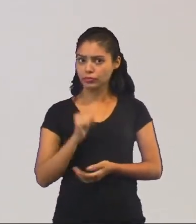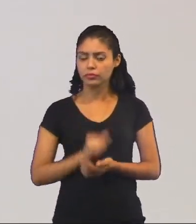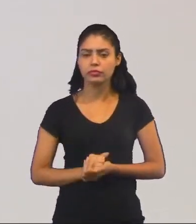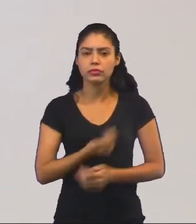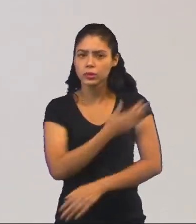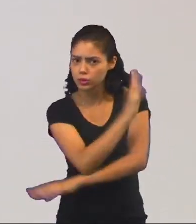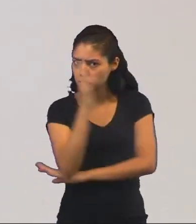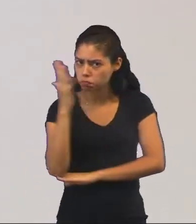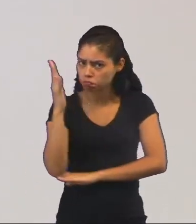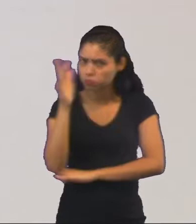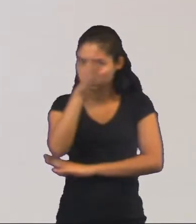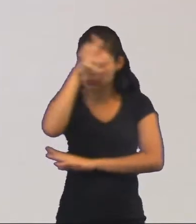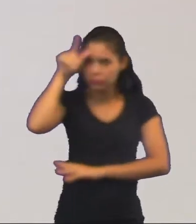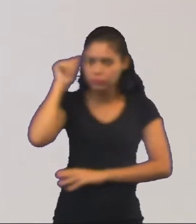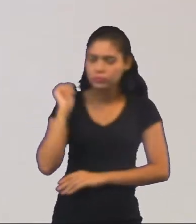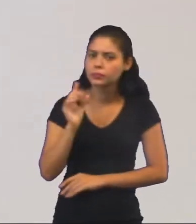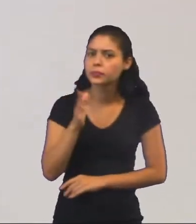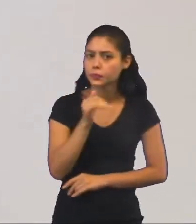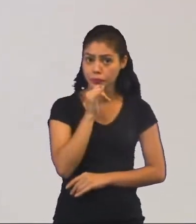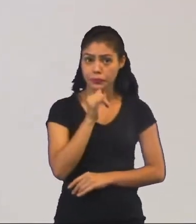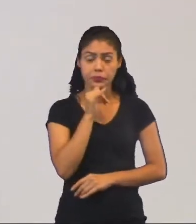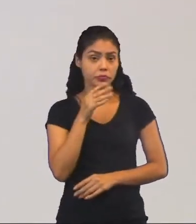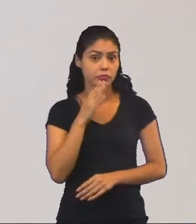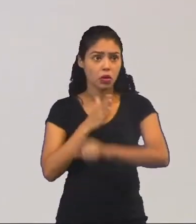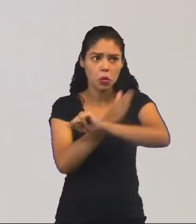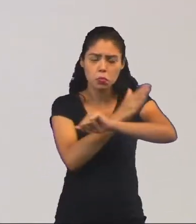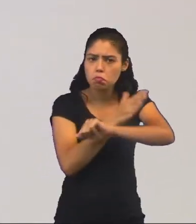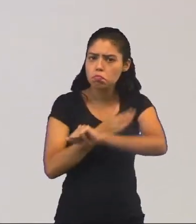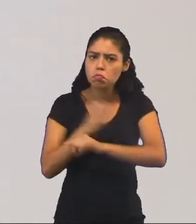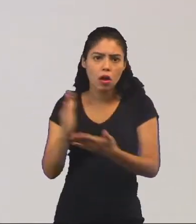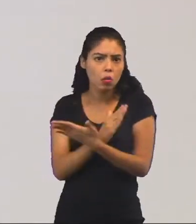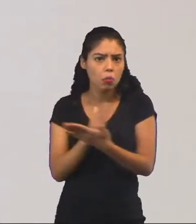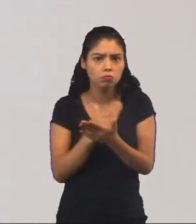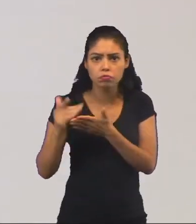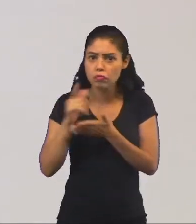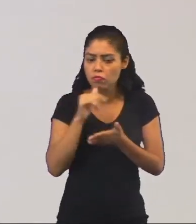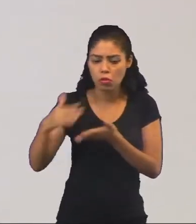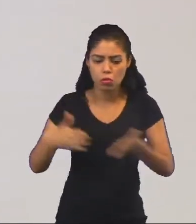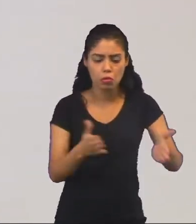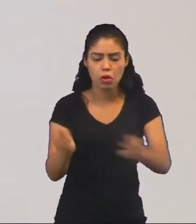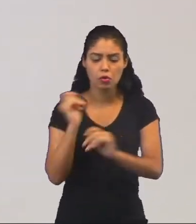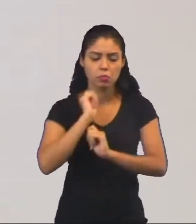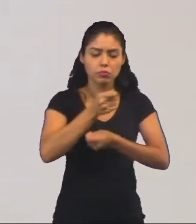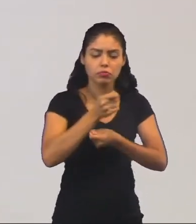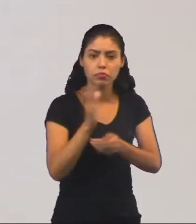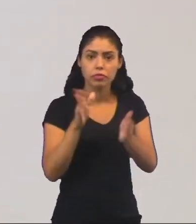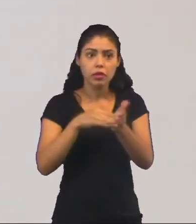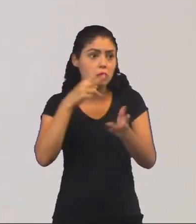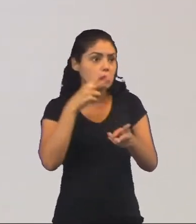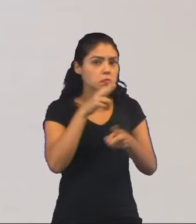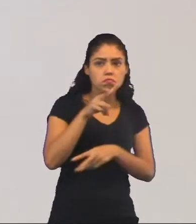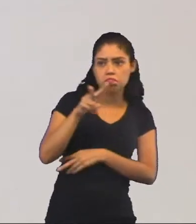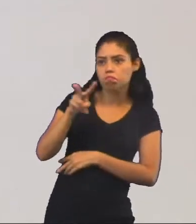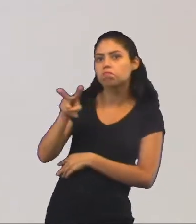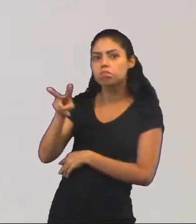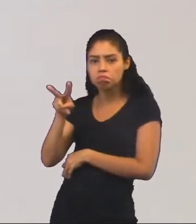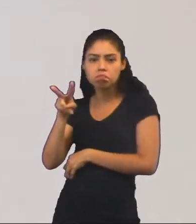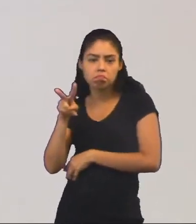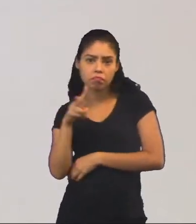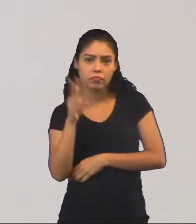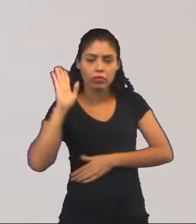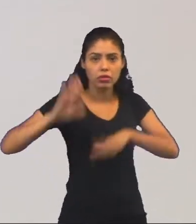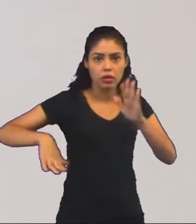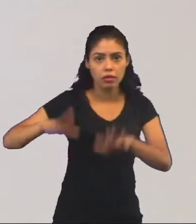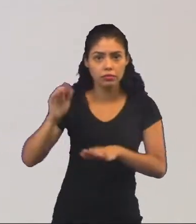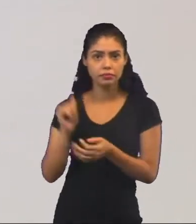da floresta amazônica, por exemplo? Já visitou alguma vez algum rio, seja para pescar ou até mesmo para ver como é que é o rio?